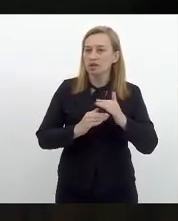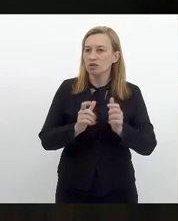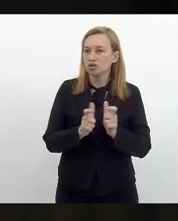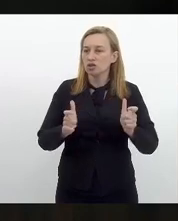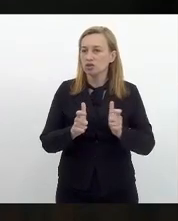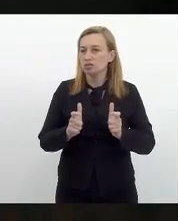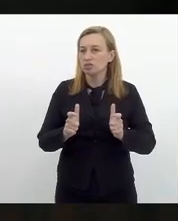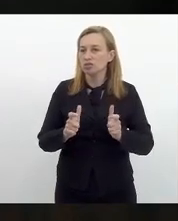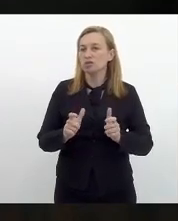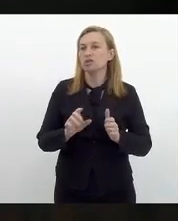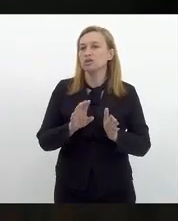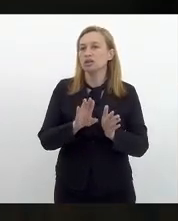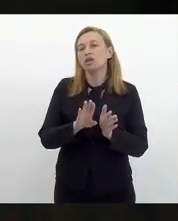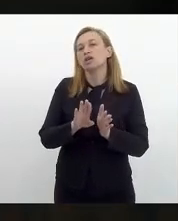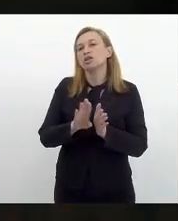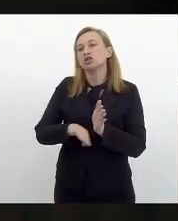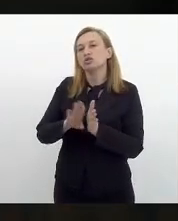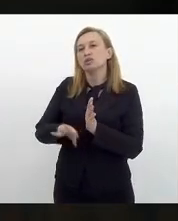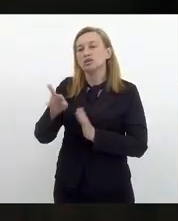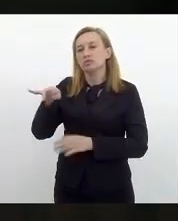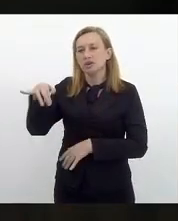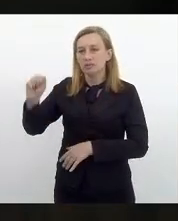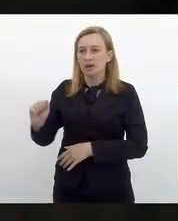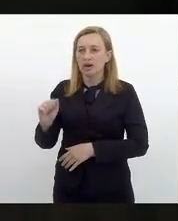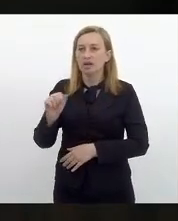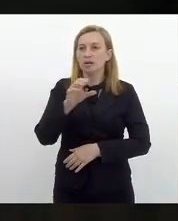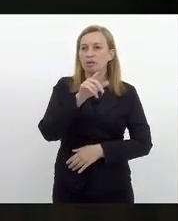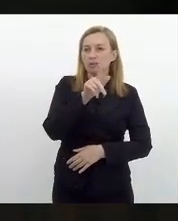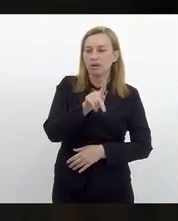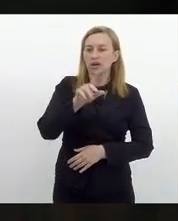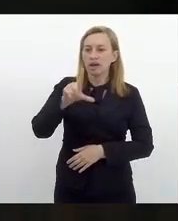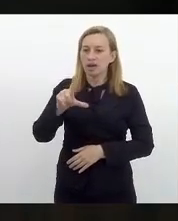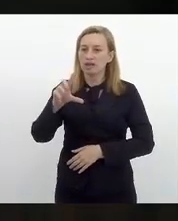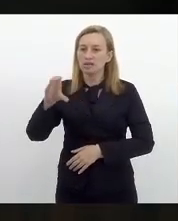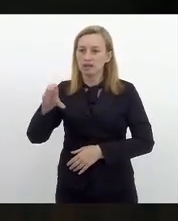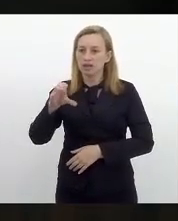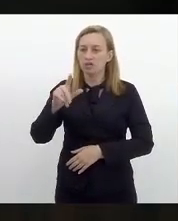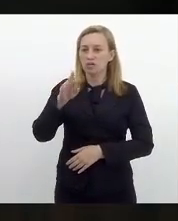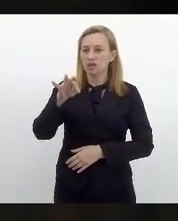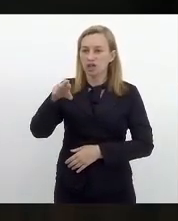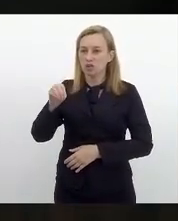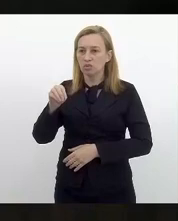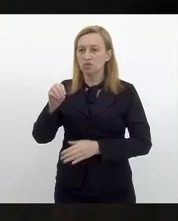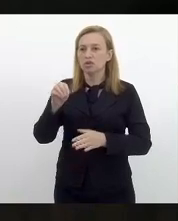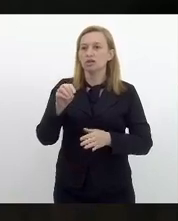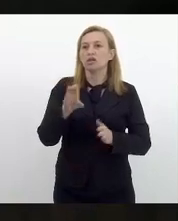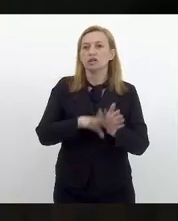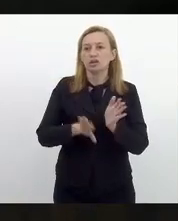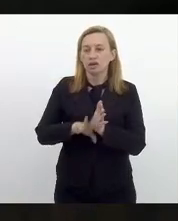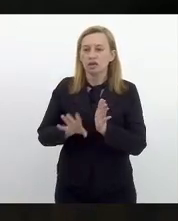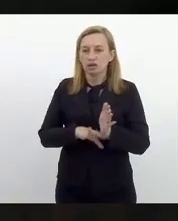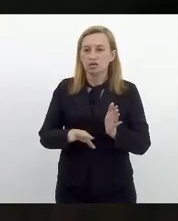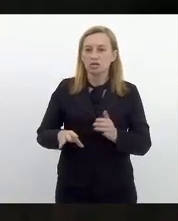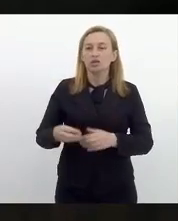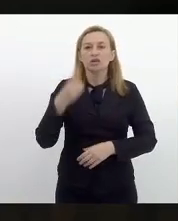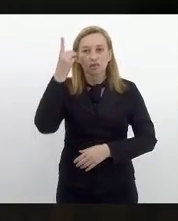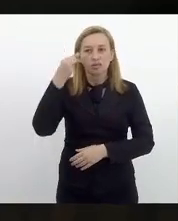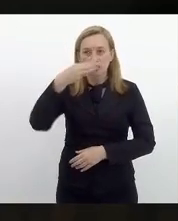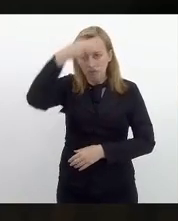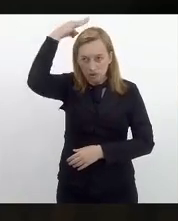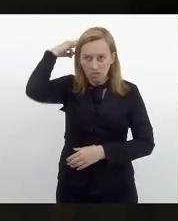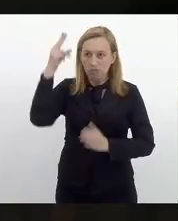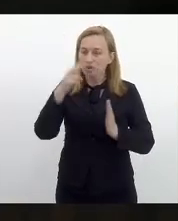primárias Ou seja é o PLC do teto de gás conectado Márcio Pacheco presidente da Comissão de constituição e justiça